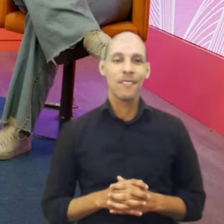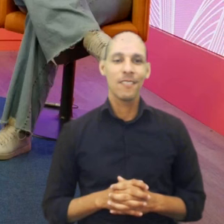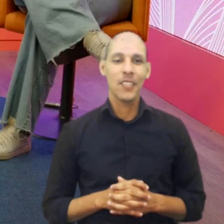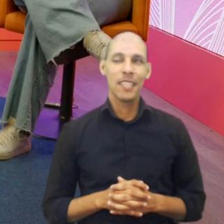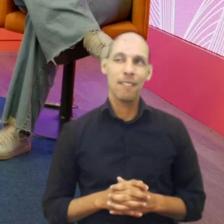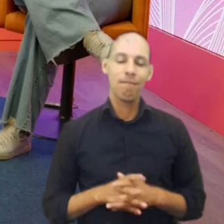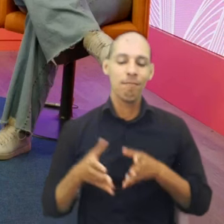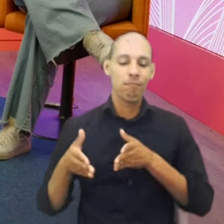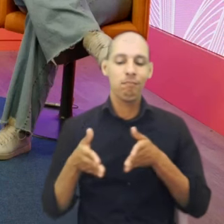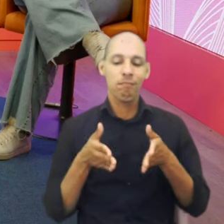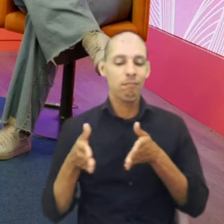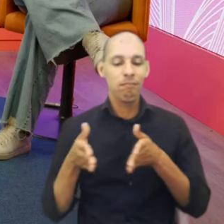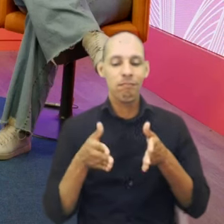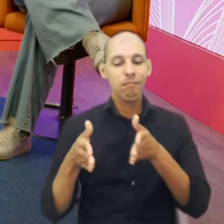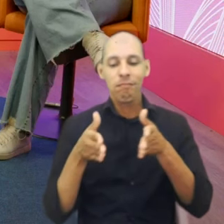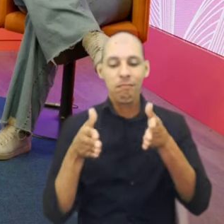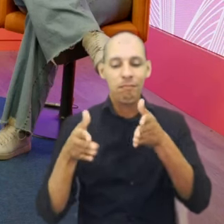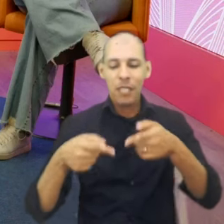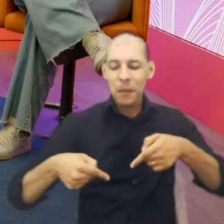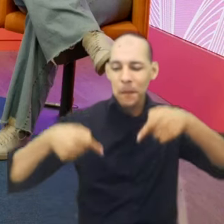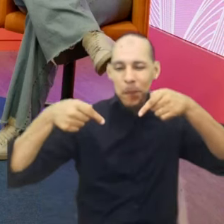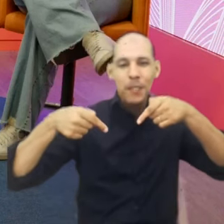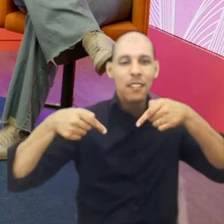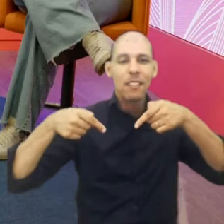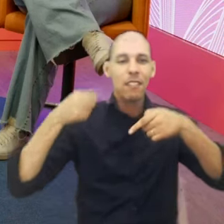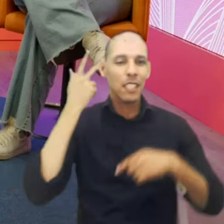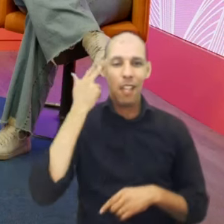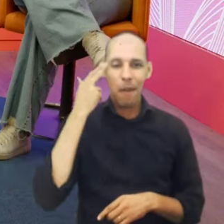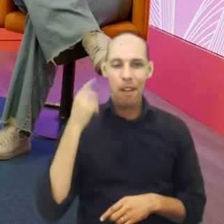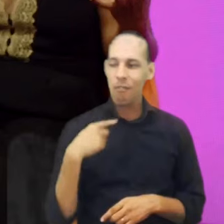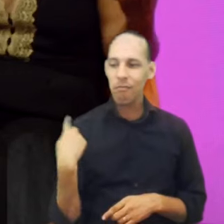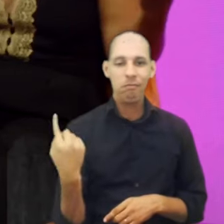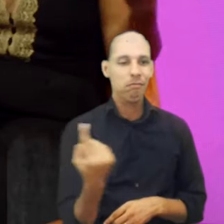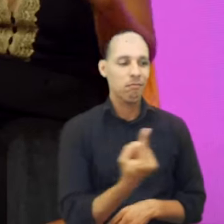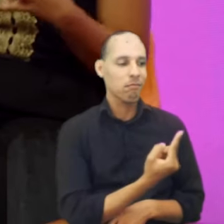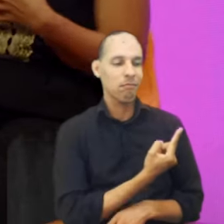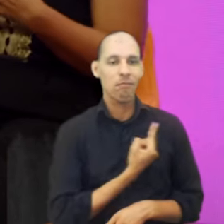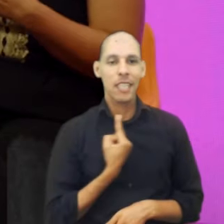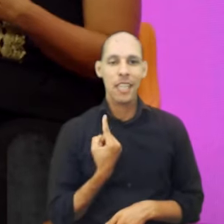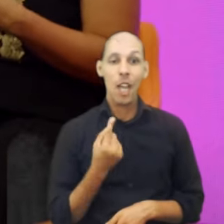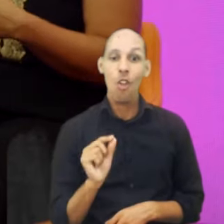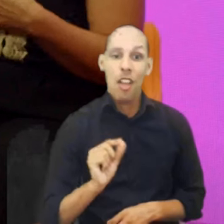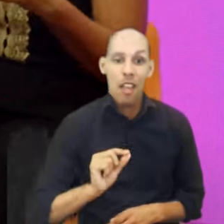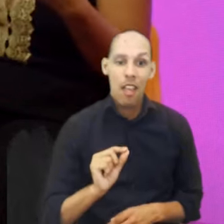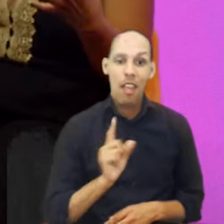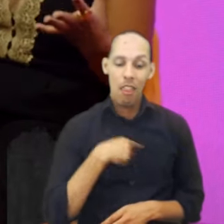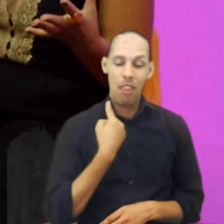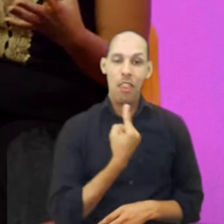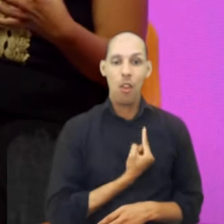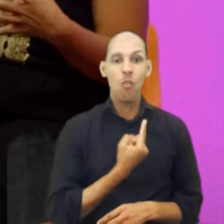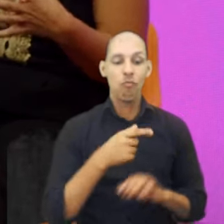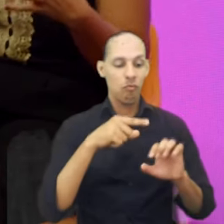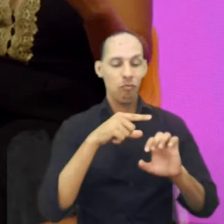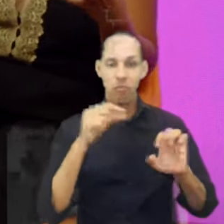Olha, eu acho que a jornada do desafio, acho que é muito comum a todas nós, que é justamente a gente ser